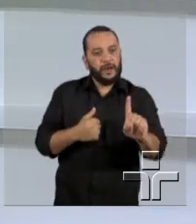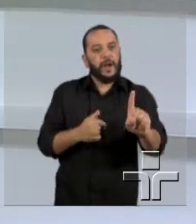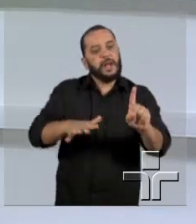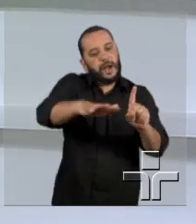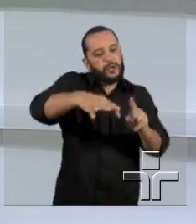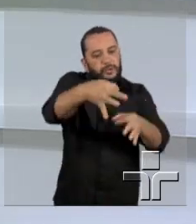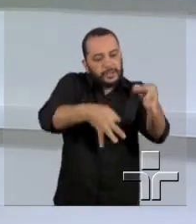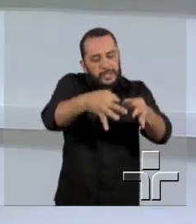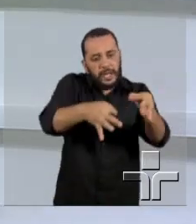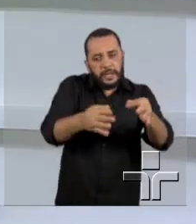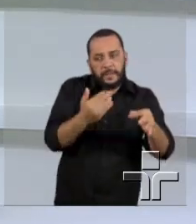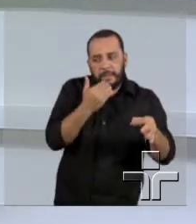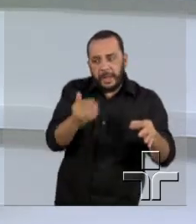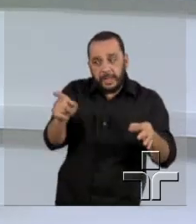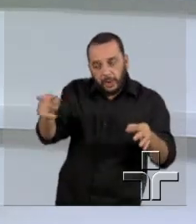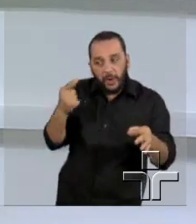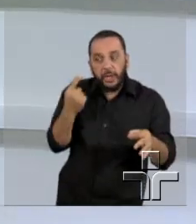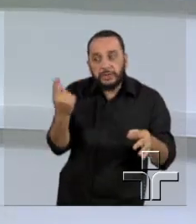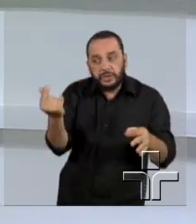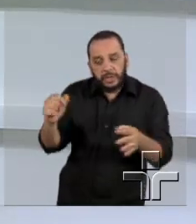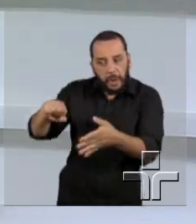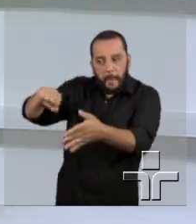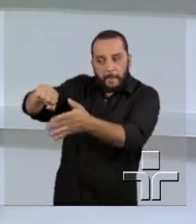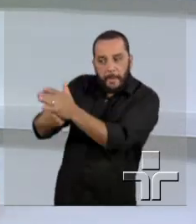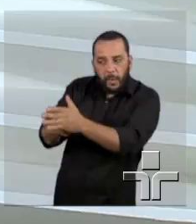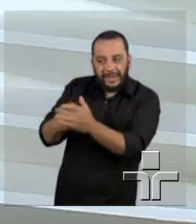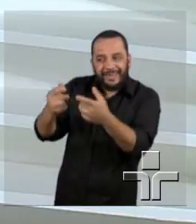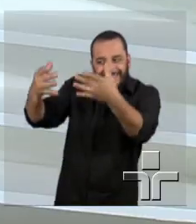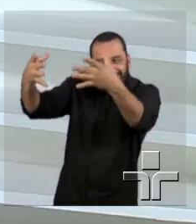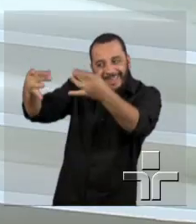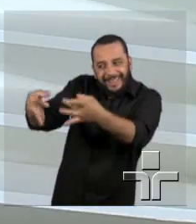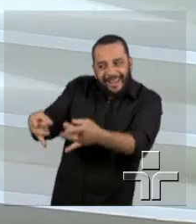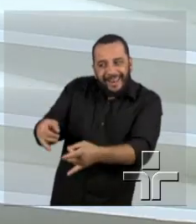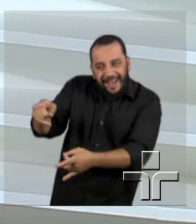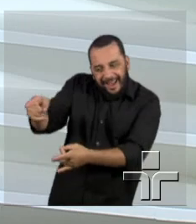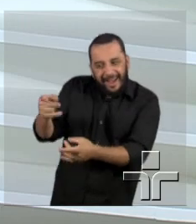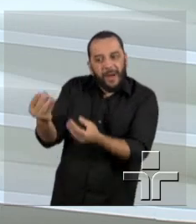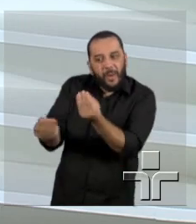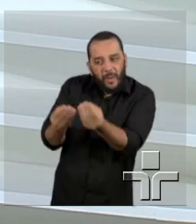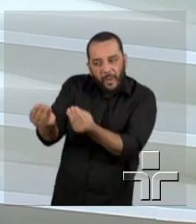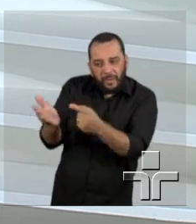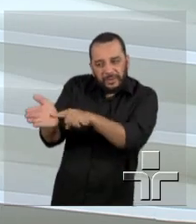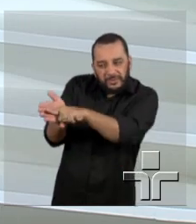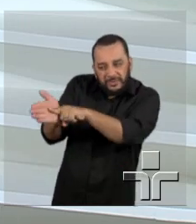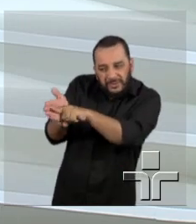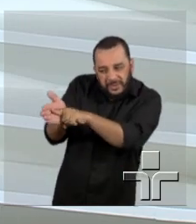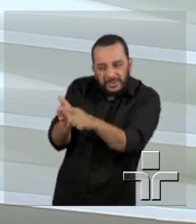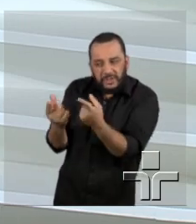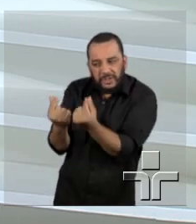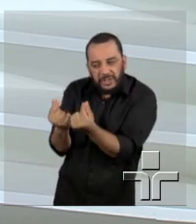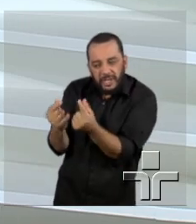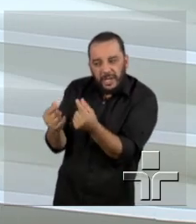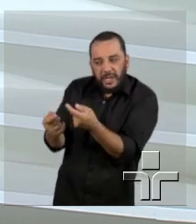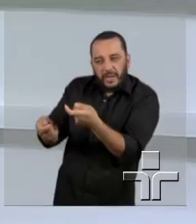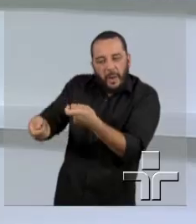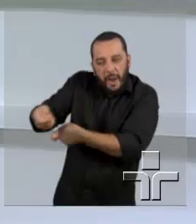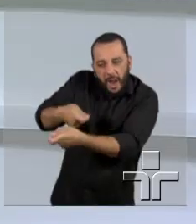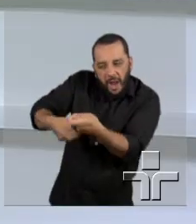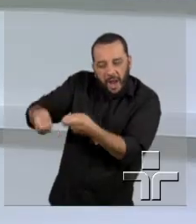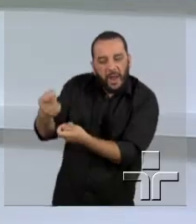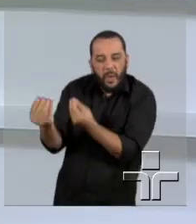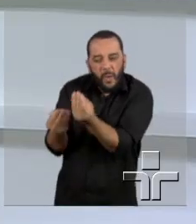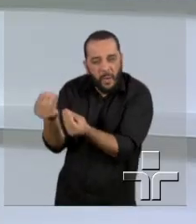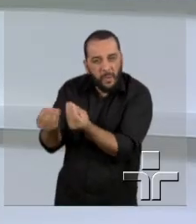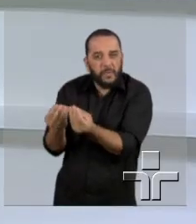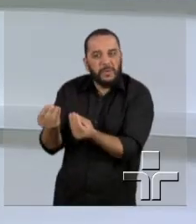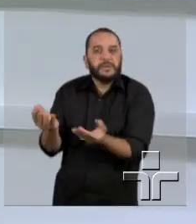o afastamento do sigilo bancário para detalhar mais essa operação. Então, diante dessa questão toda,